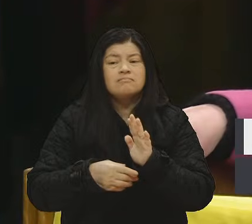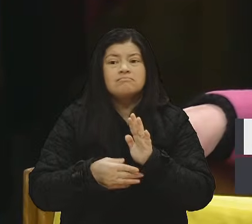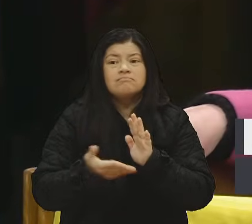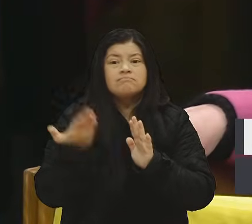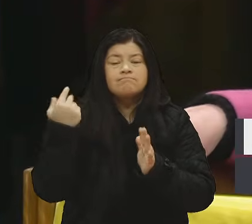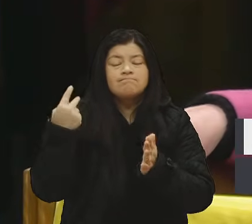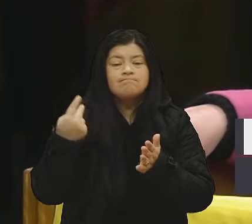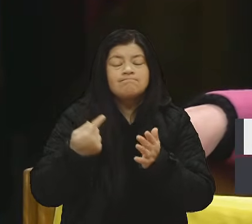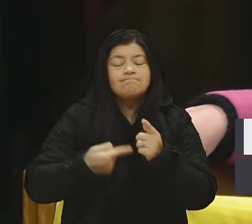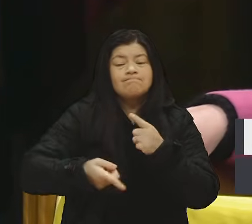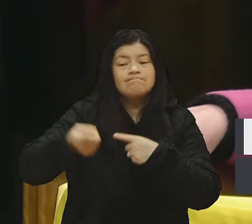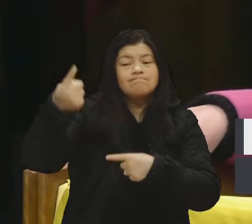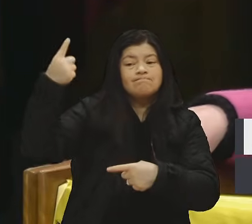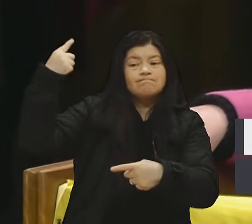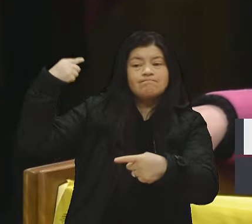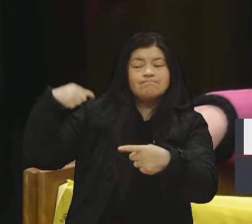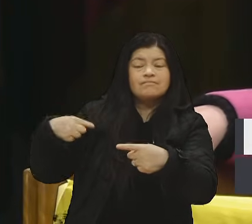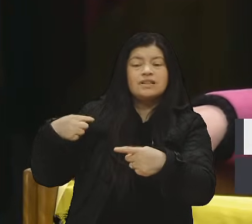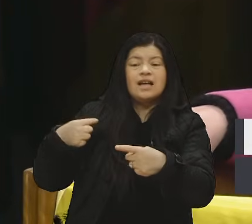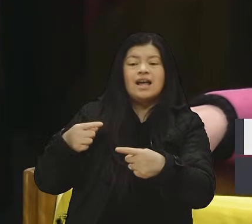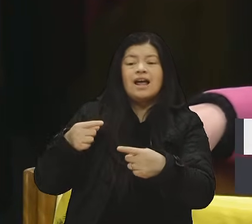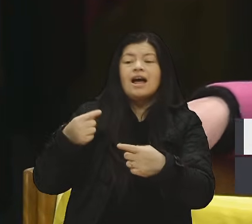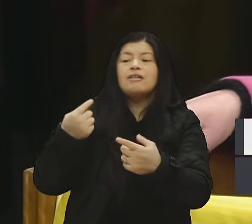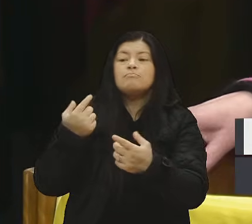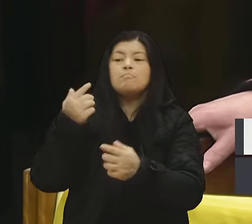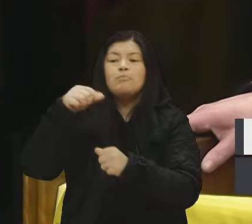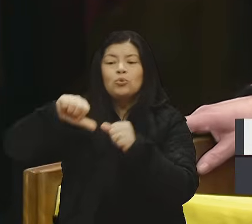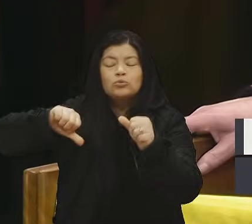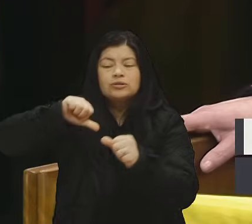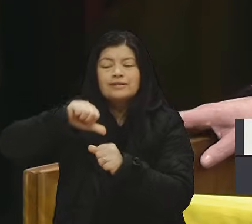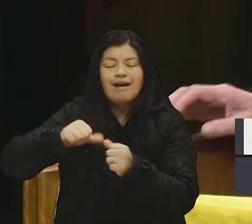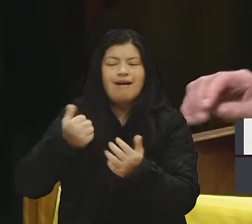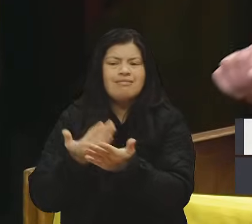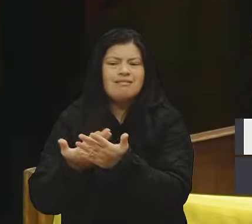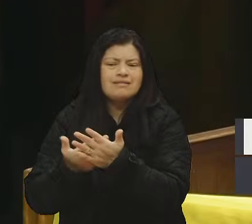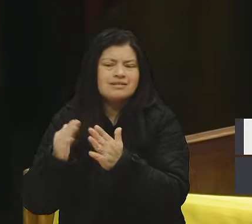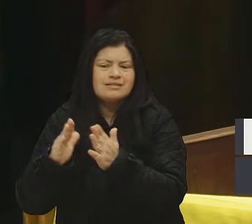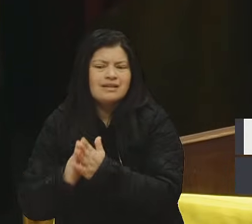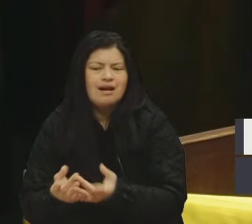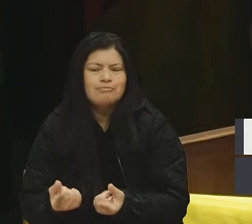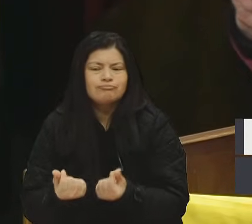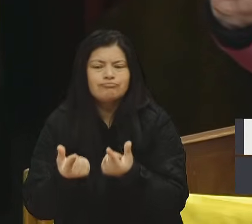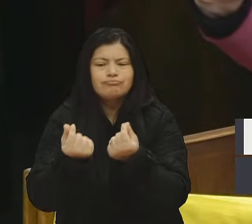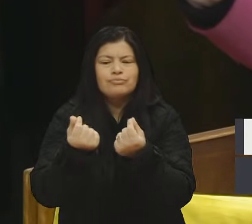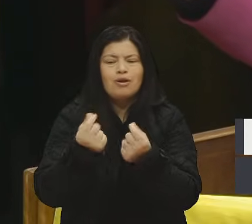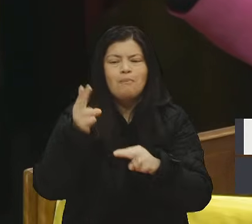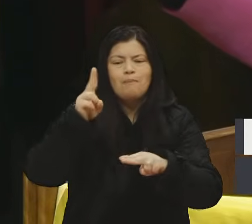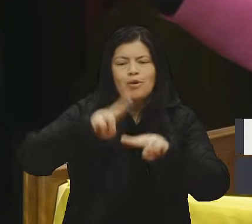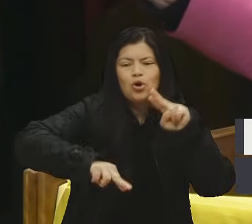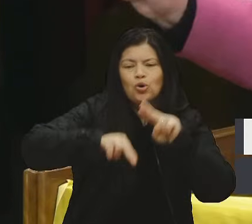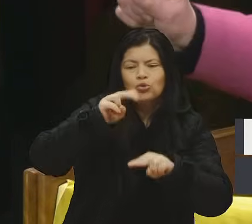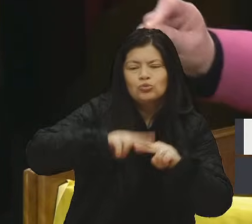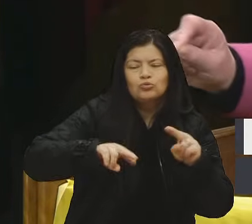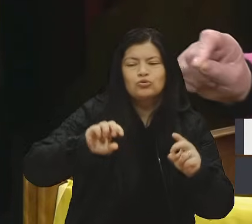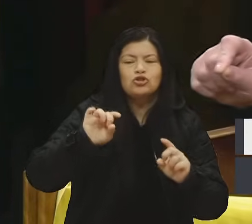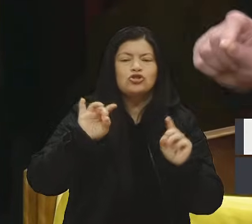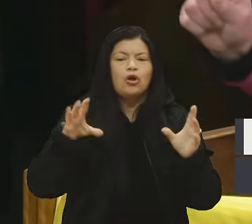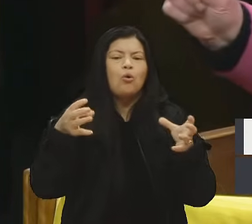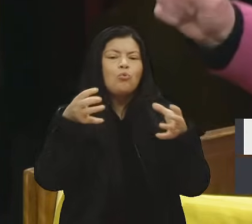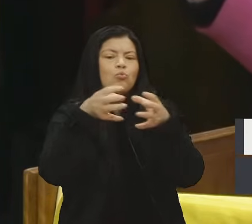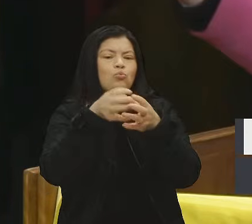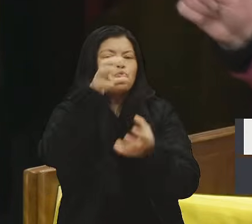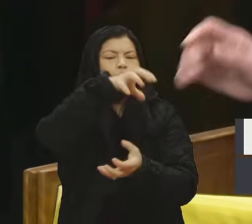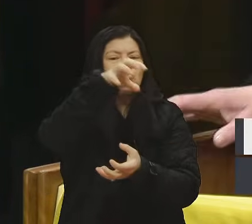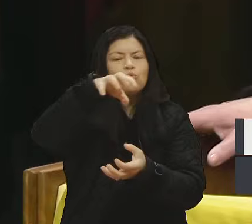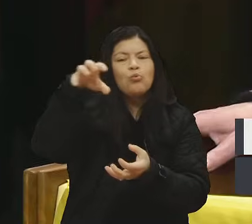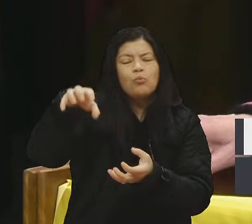quer transformar a educação numa mercadoria, a escola num produto, e só alguns terão acesso à